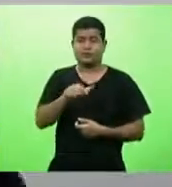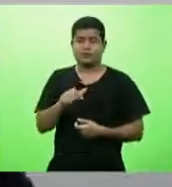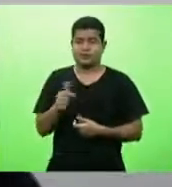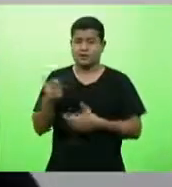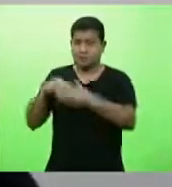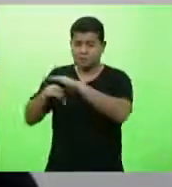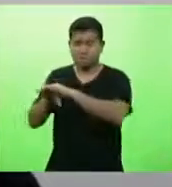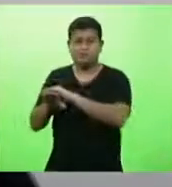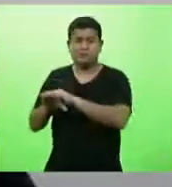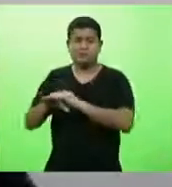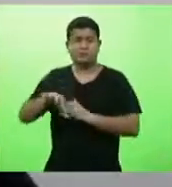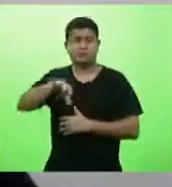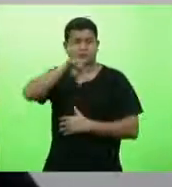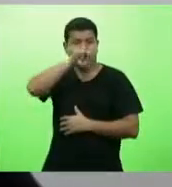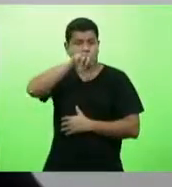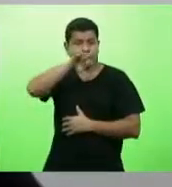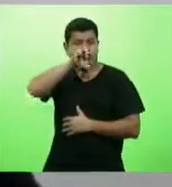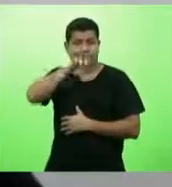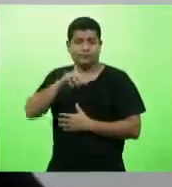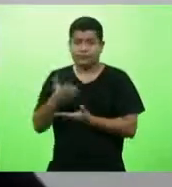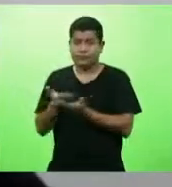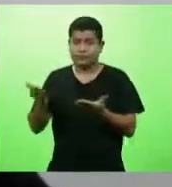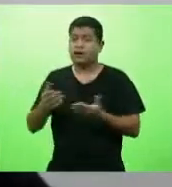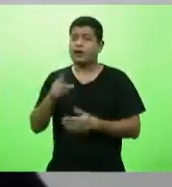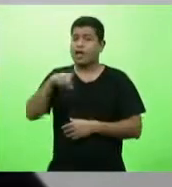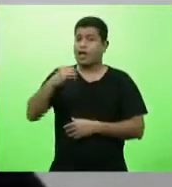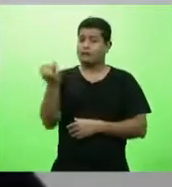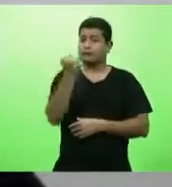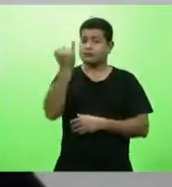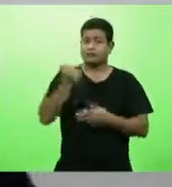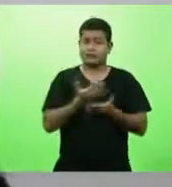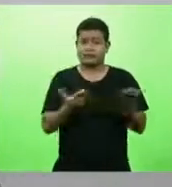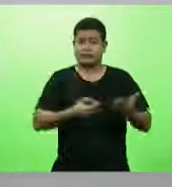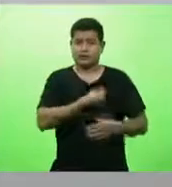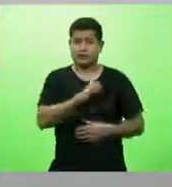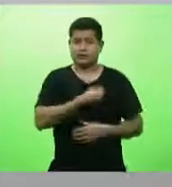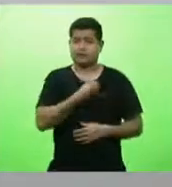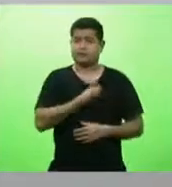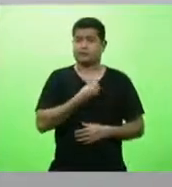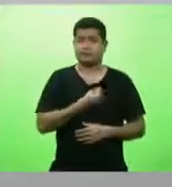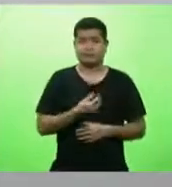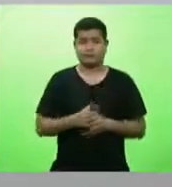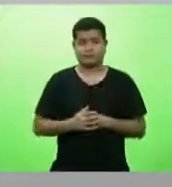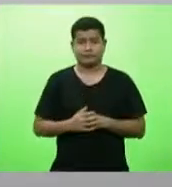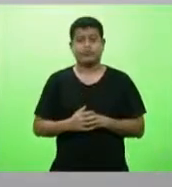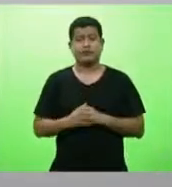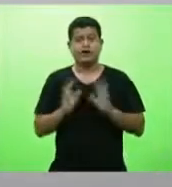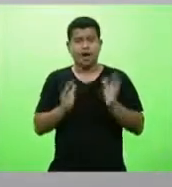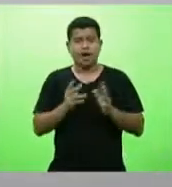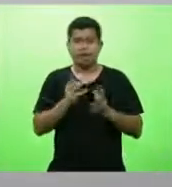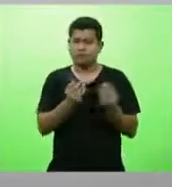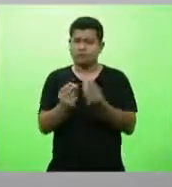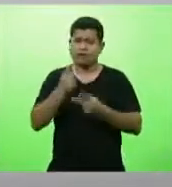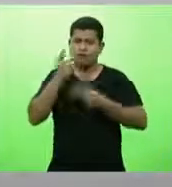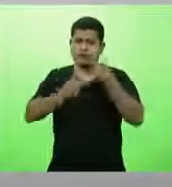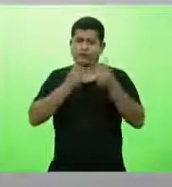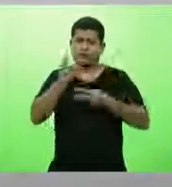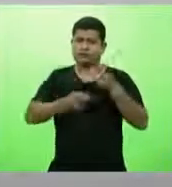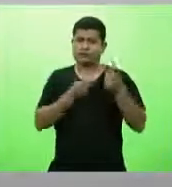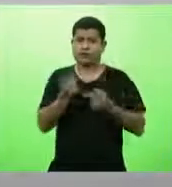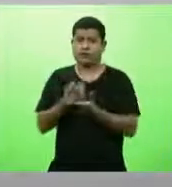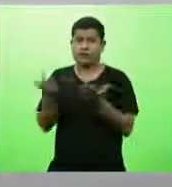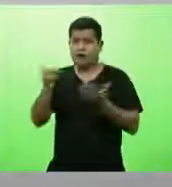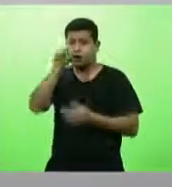tão necessário para a vida das pessoas. Como já se tem dito com frequência, né, os hospitais encontram-se